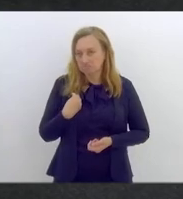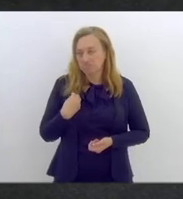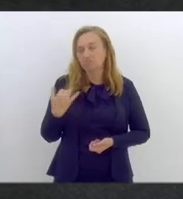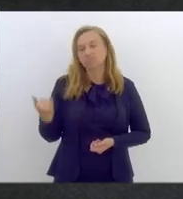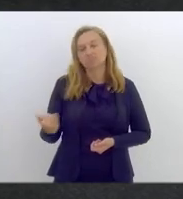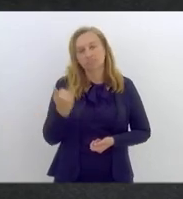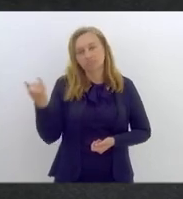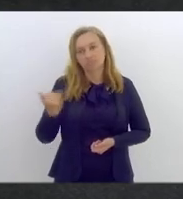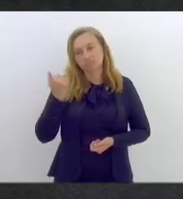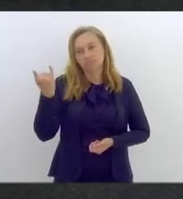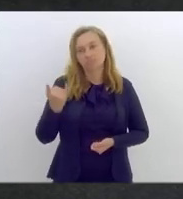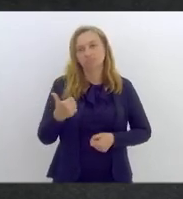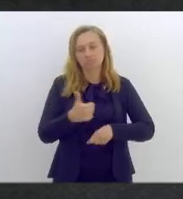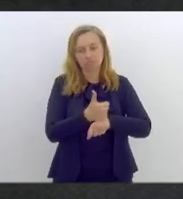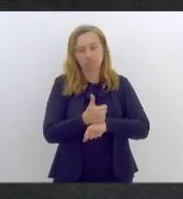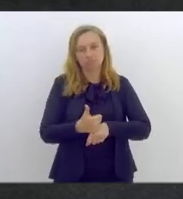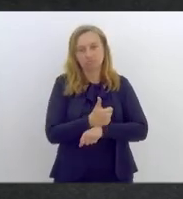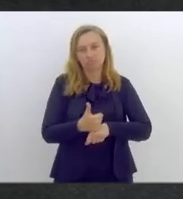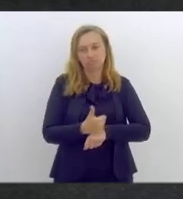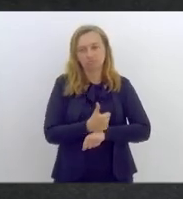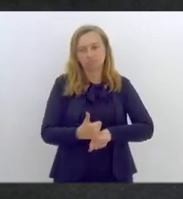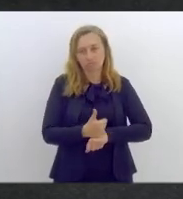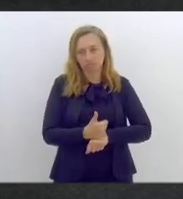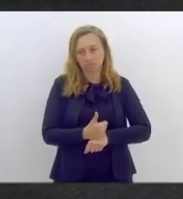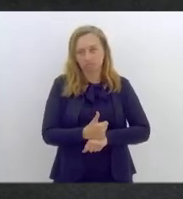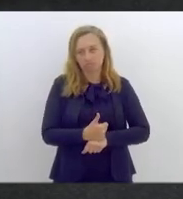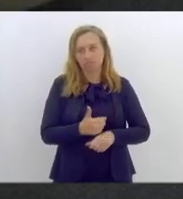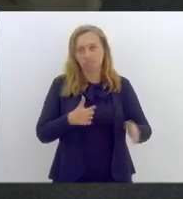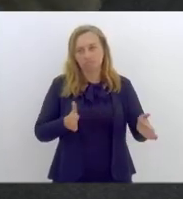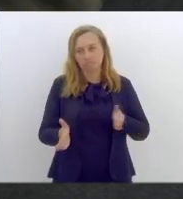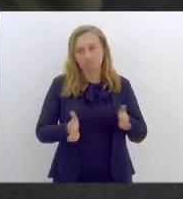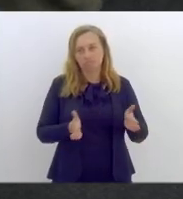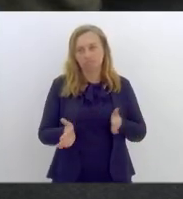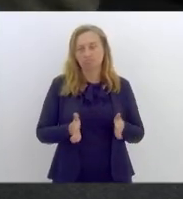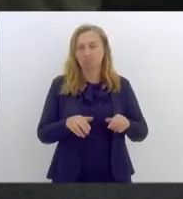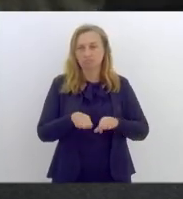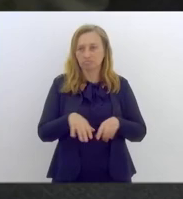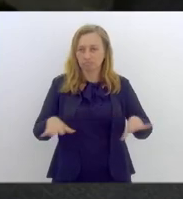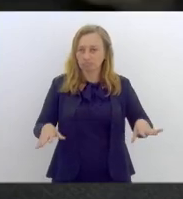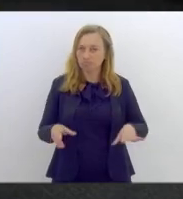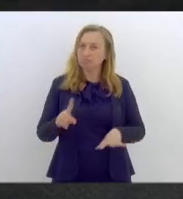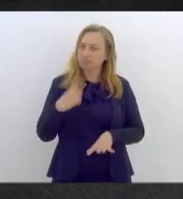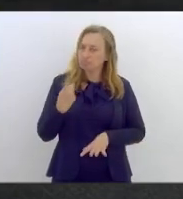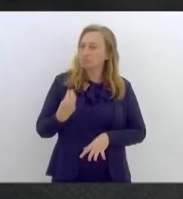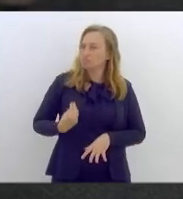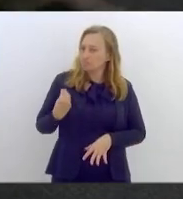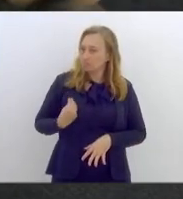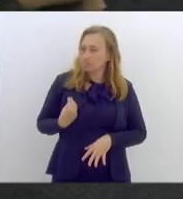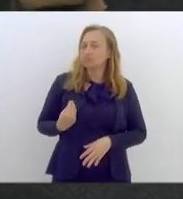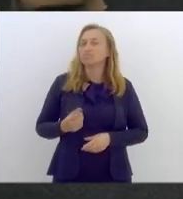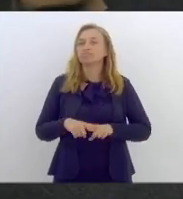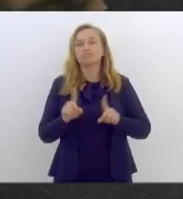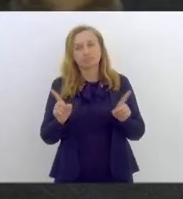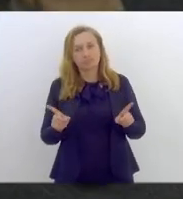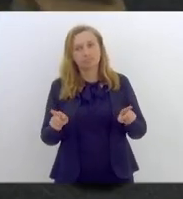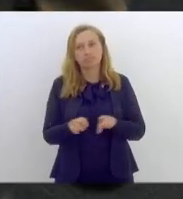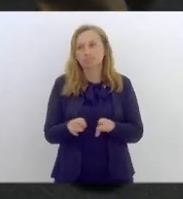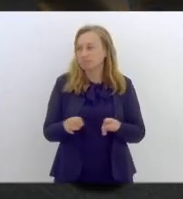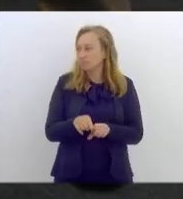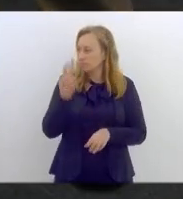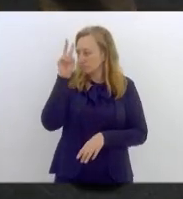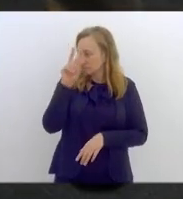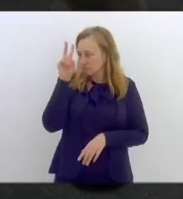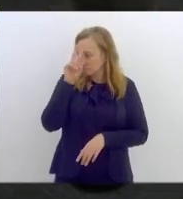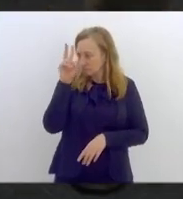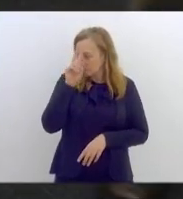a importância desses profissionais durante o tempo da pandemia que ainda se vivenciamos mas vamos lembrar